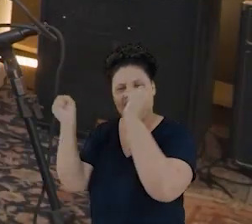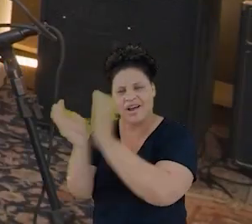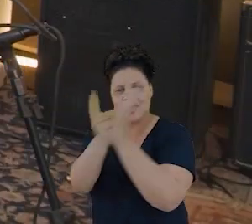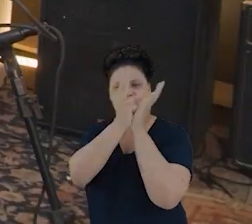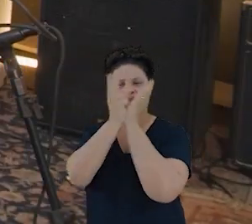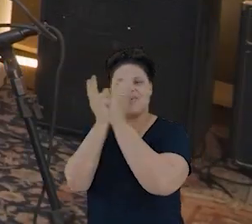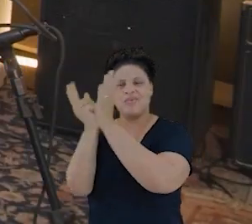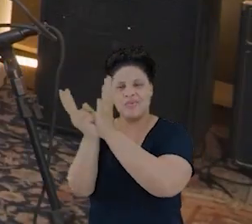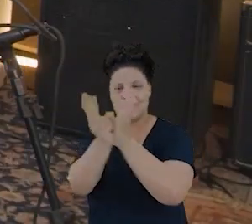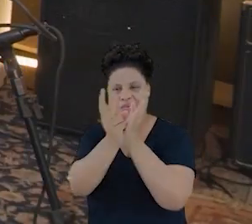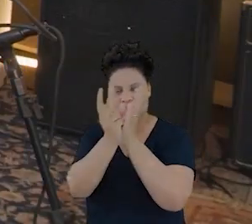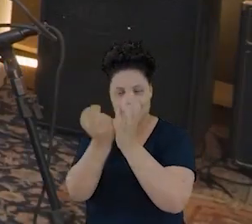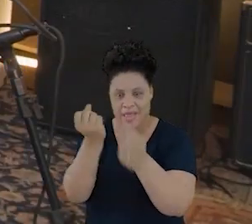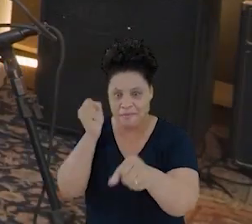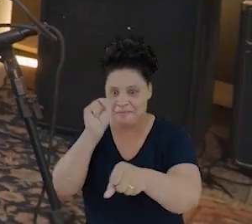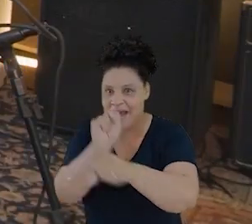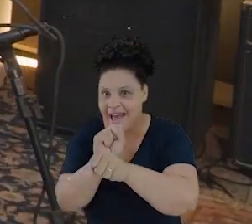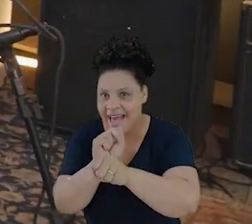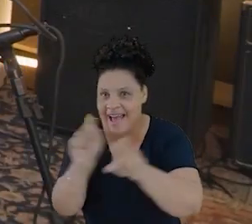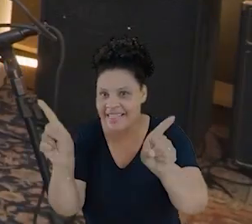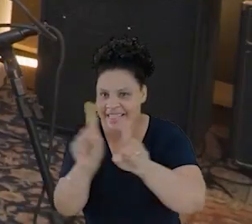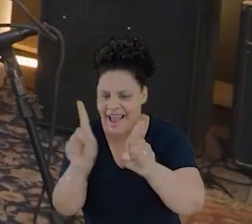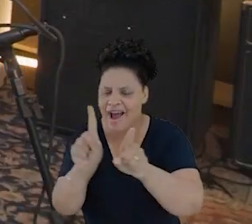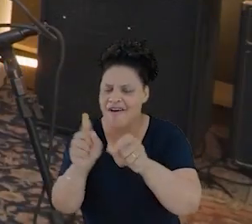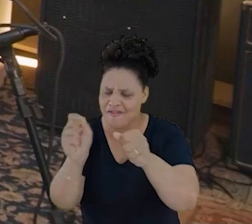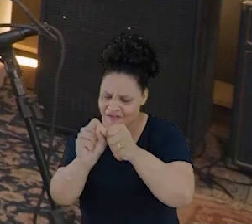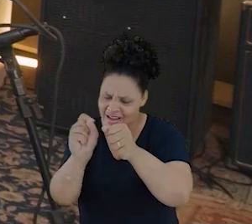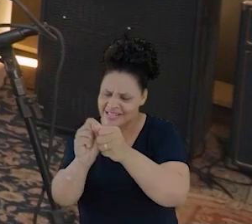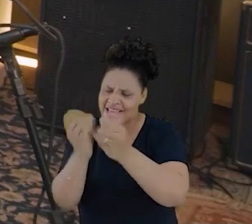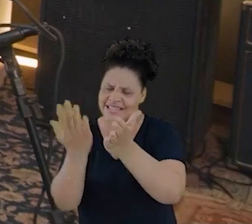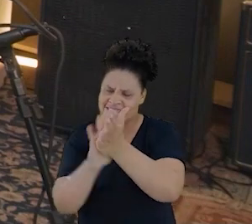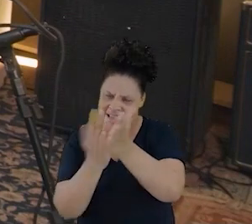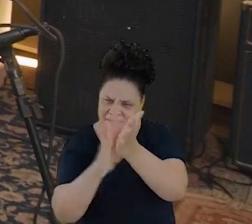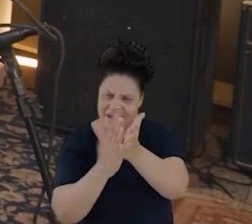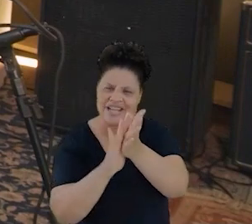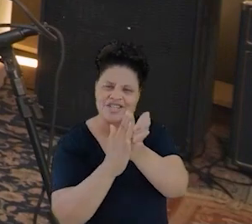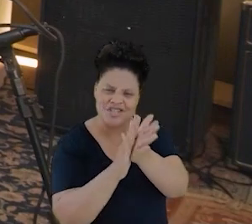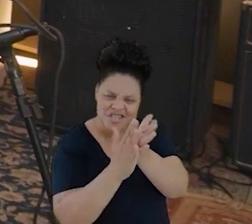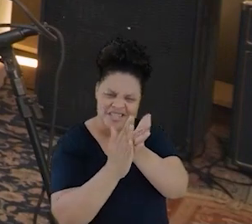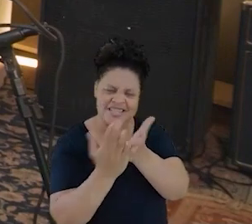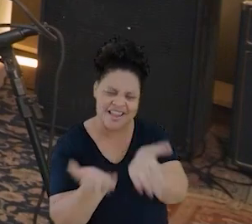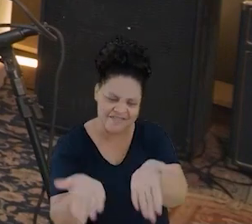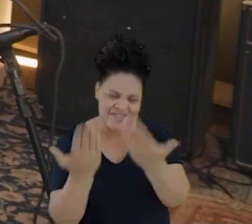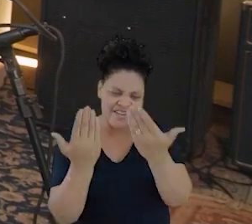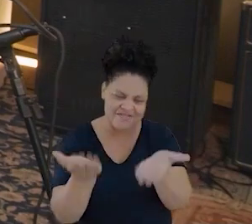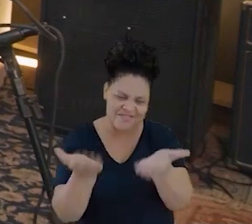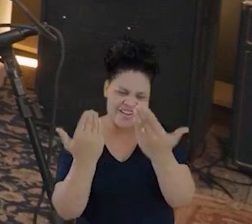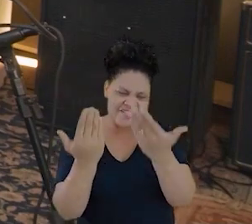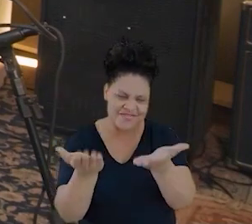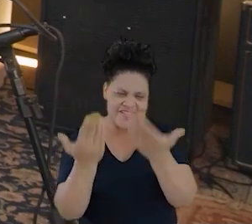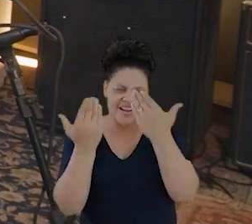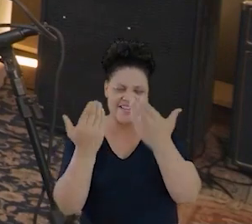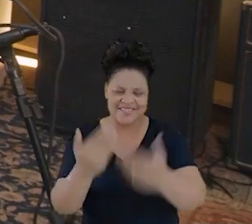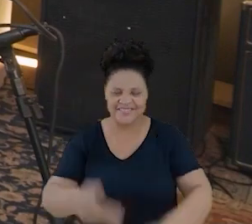parar de fazer essa modernidade, essa sambadinha do cavalo marinho. Vamos embora, Rafa!